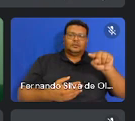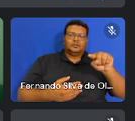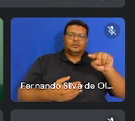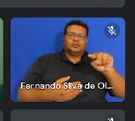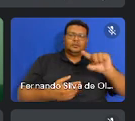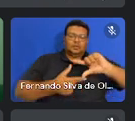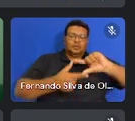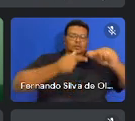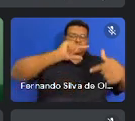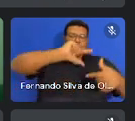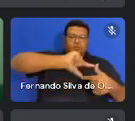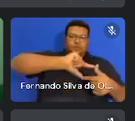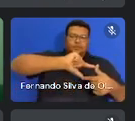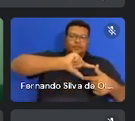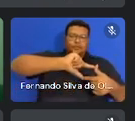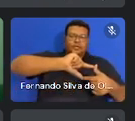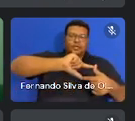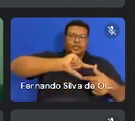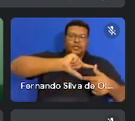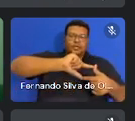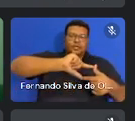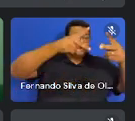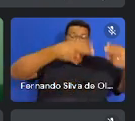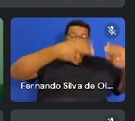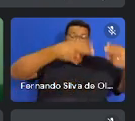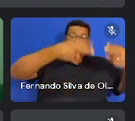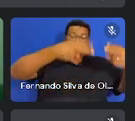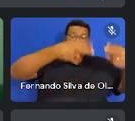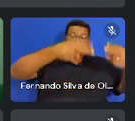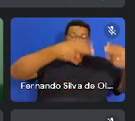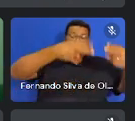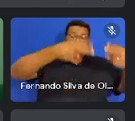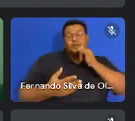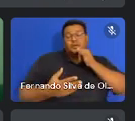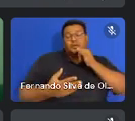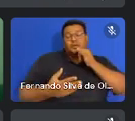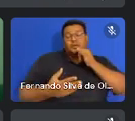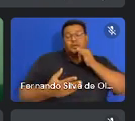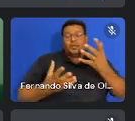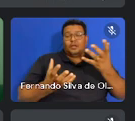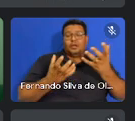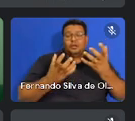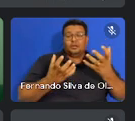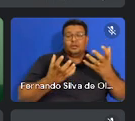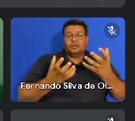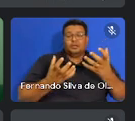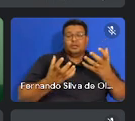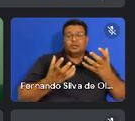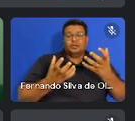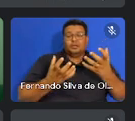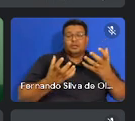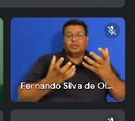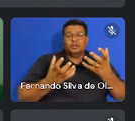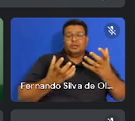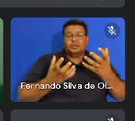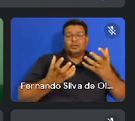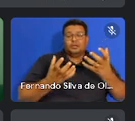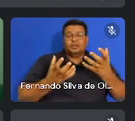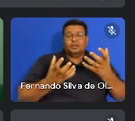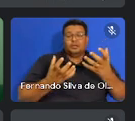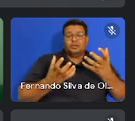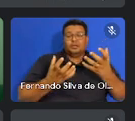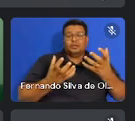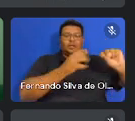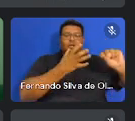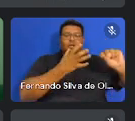tenho o mesmo padrão. Por exemplo, eu quero começar sempre de um octógono e eu quero percorrer